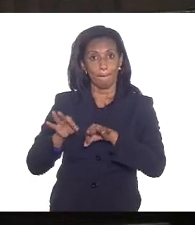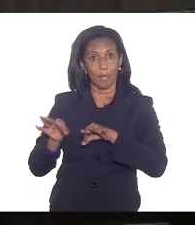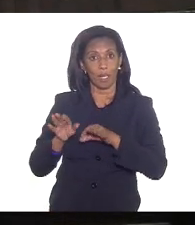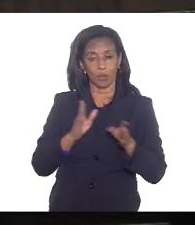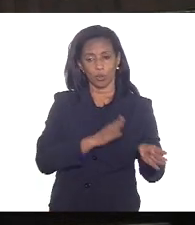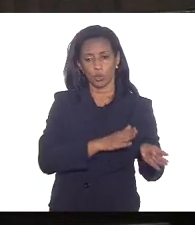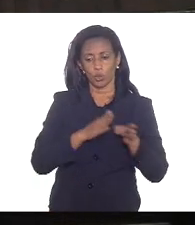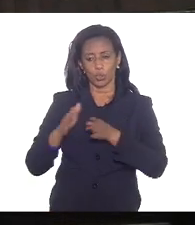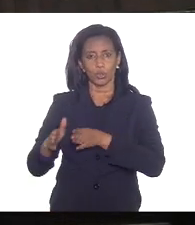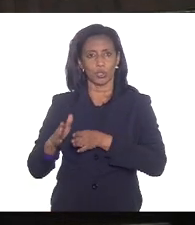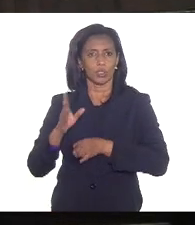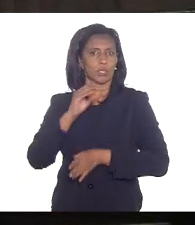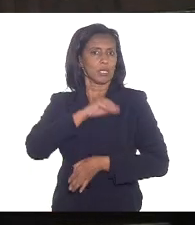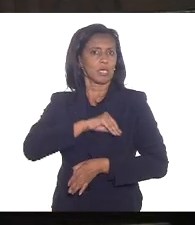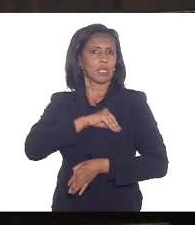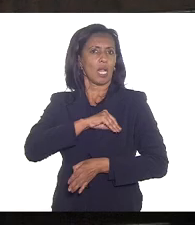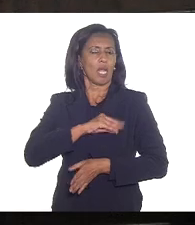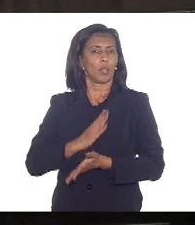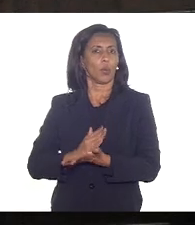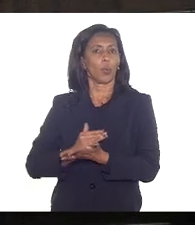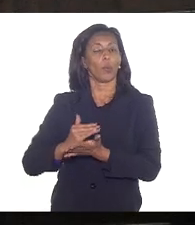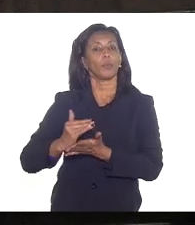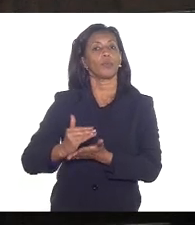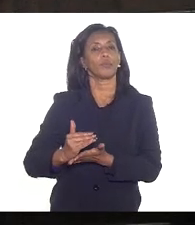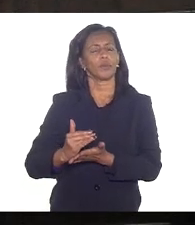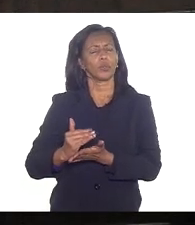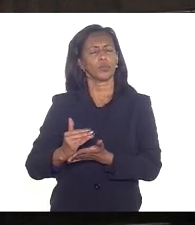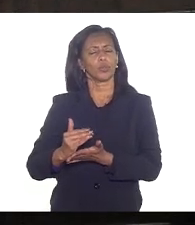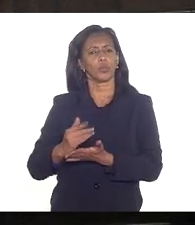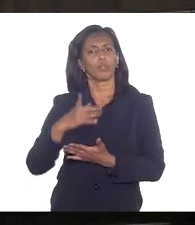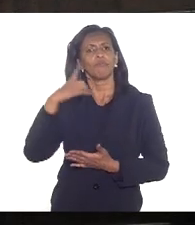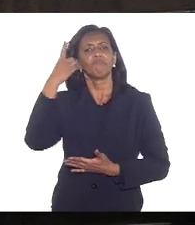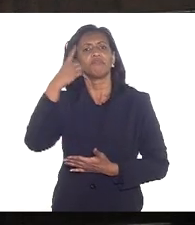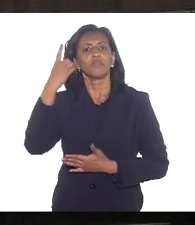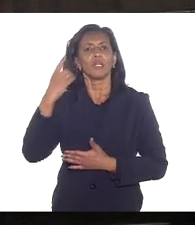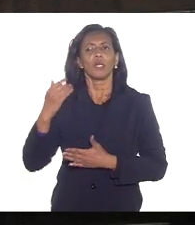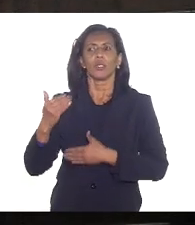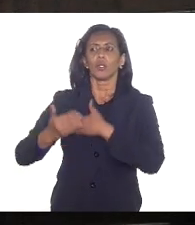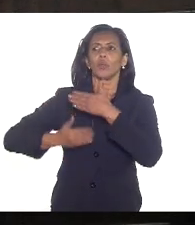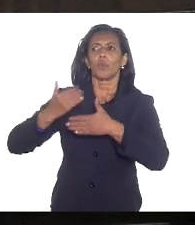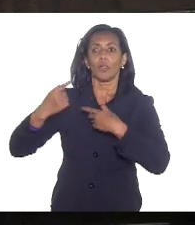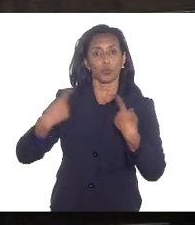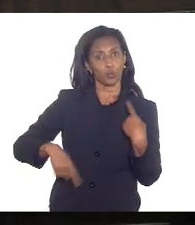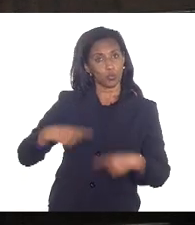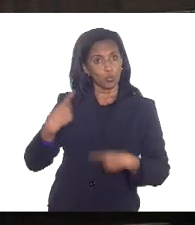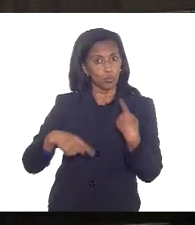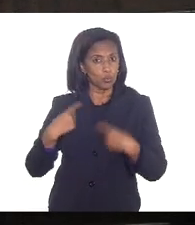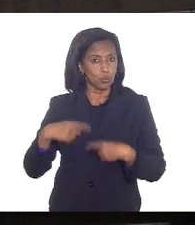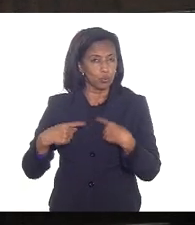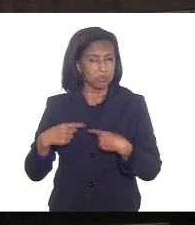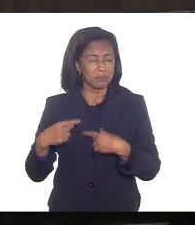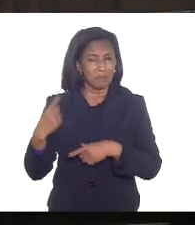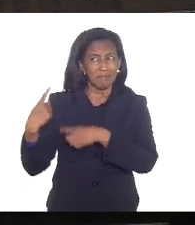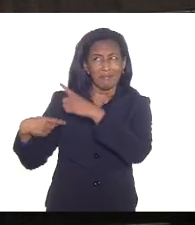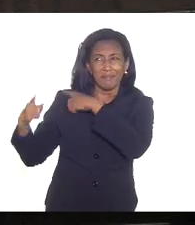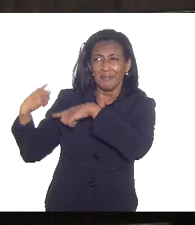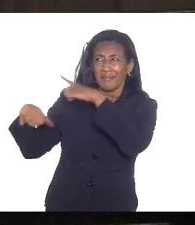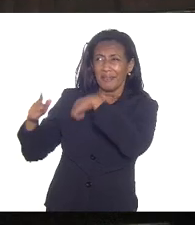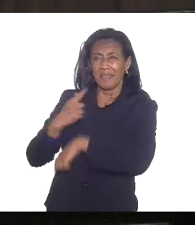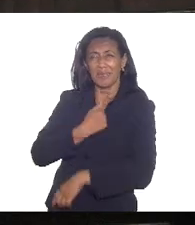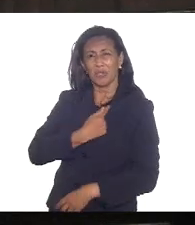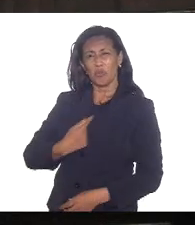carreiras e salários que começou deputados num processo de discussão desde do